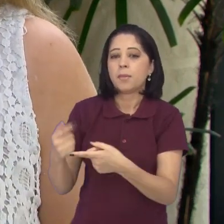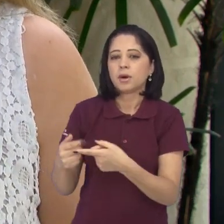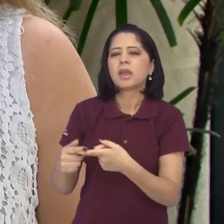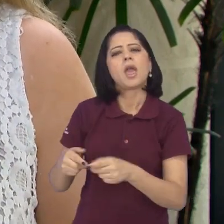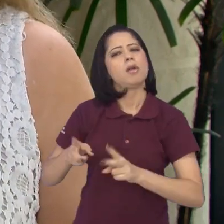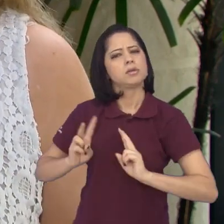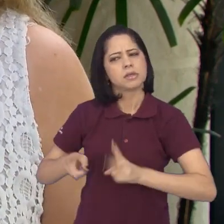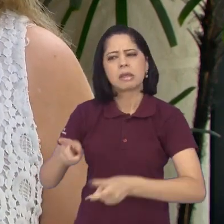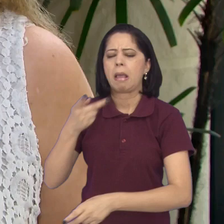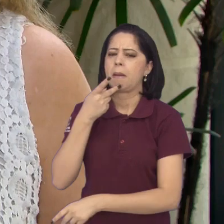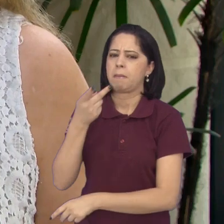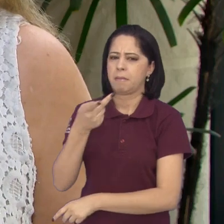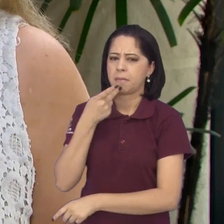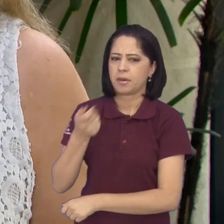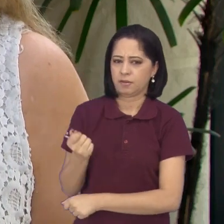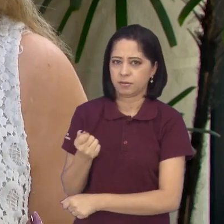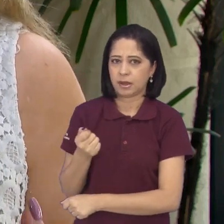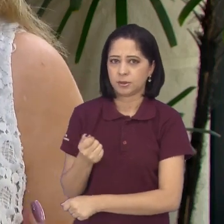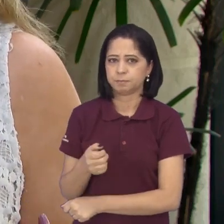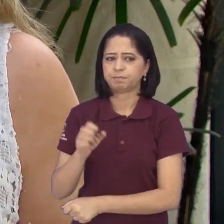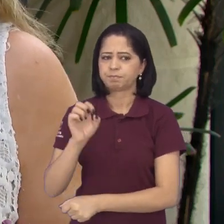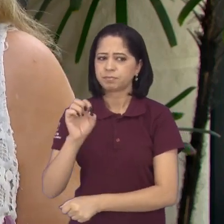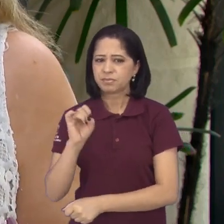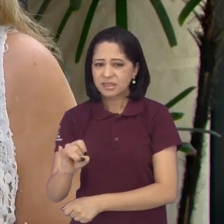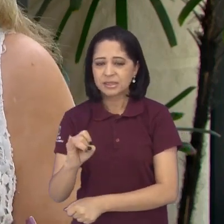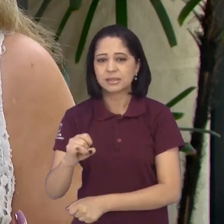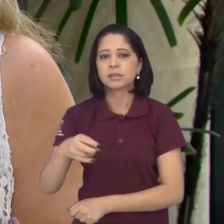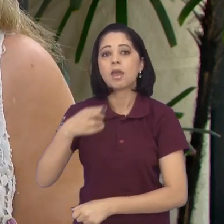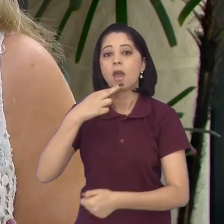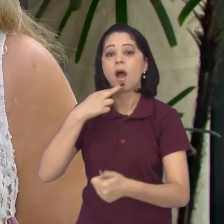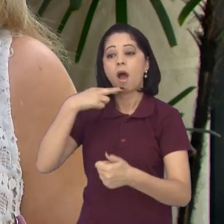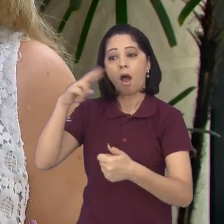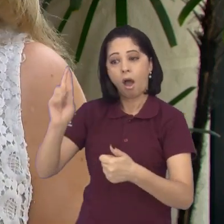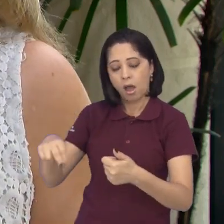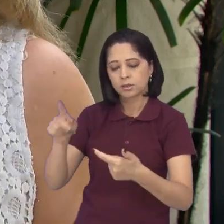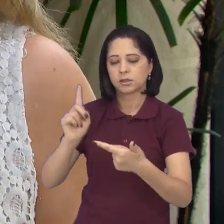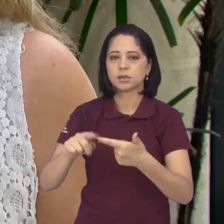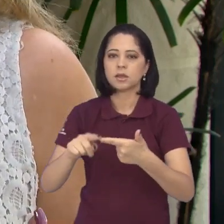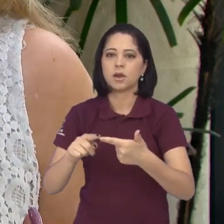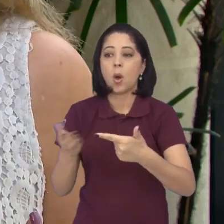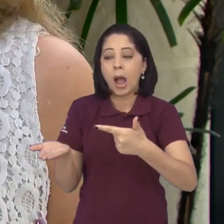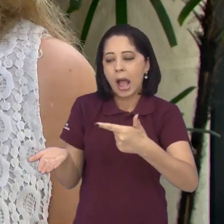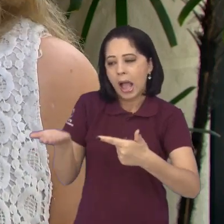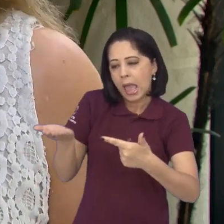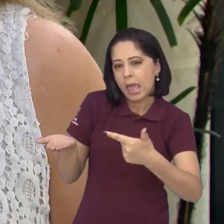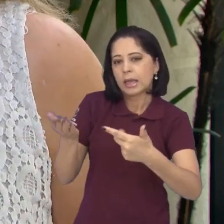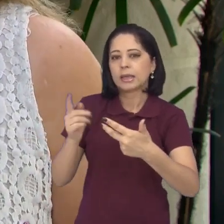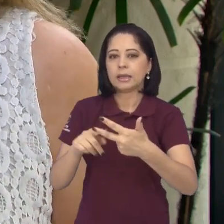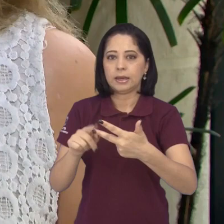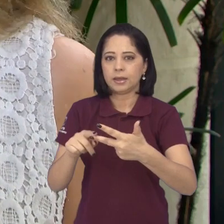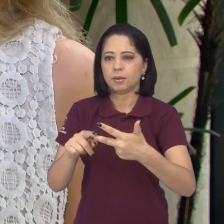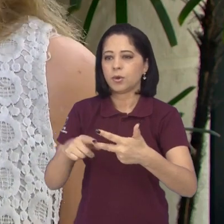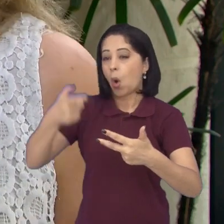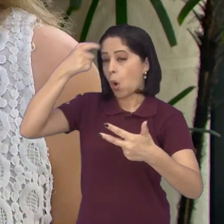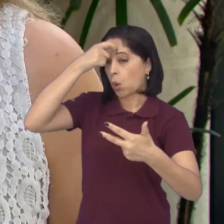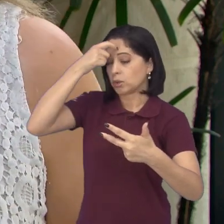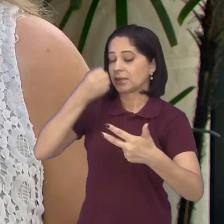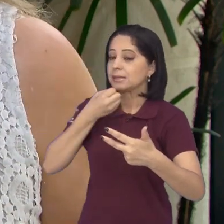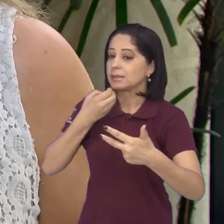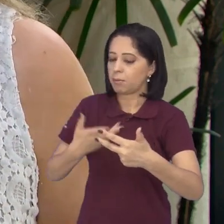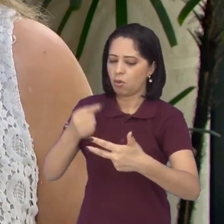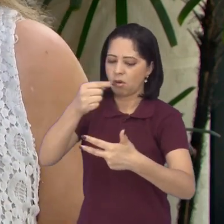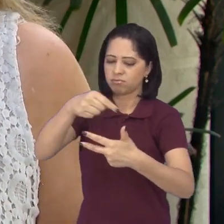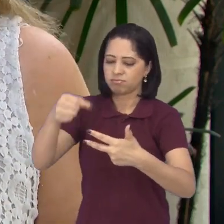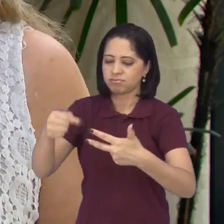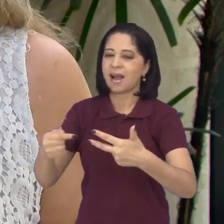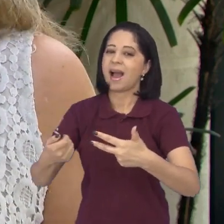Porque eu sempre falo, pautado no princípio da razoabilidade, da proporcionalidade e, sobretudo, do bom